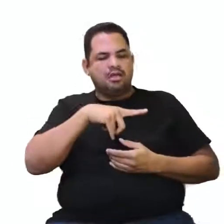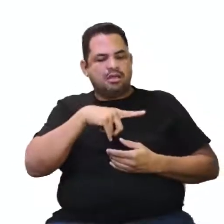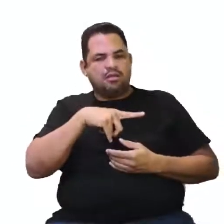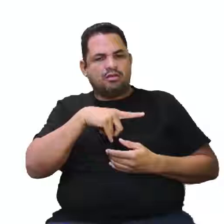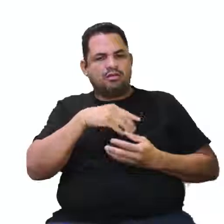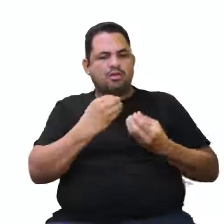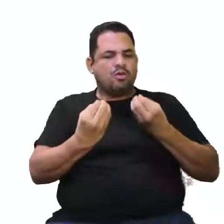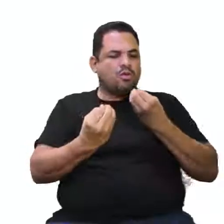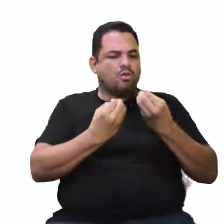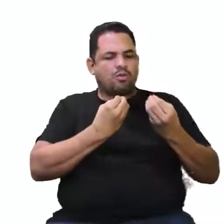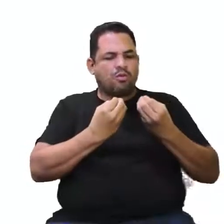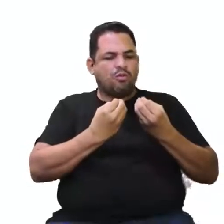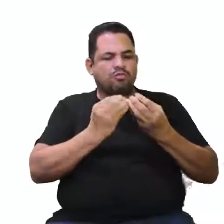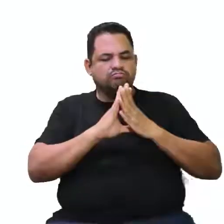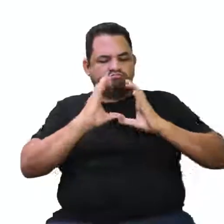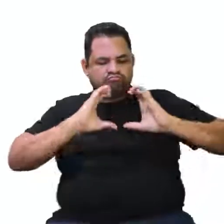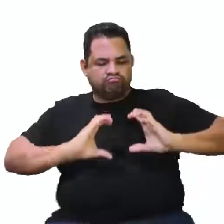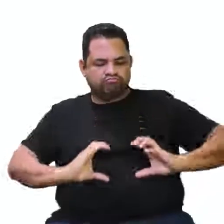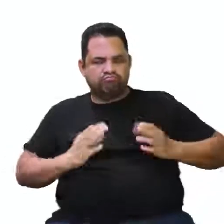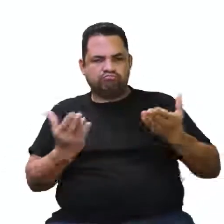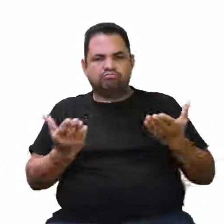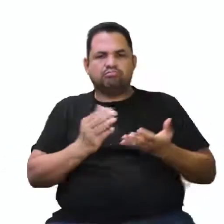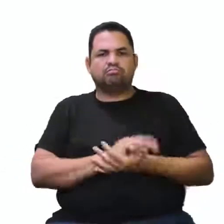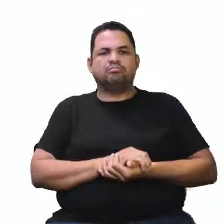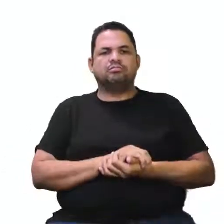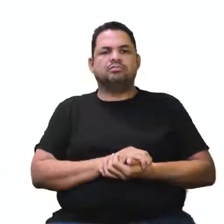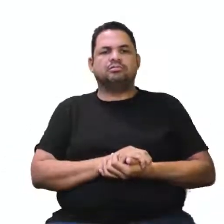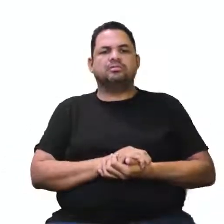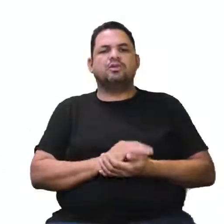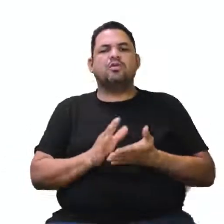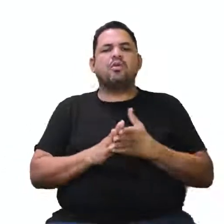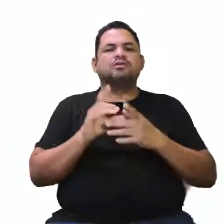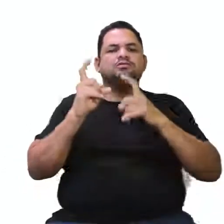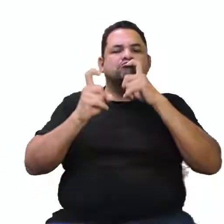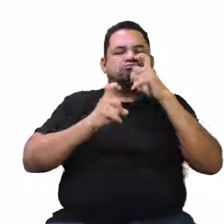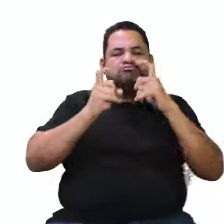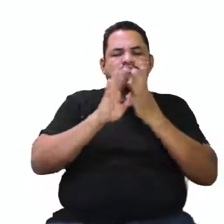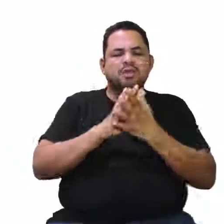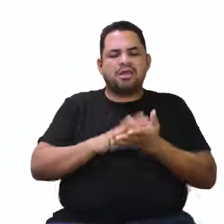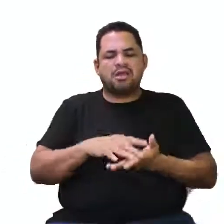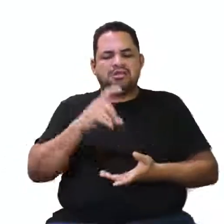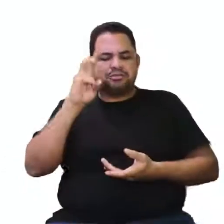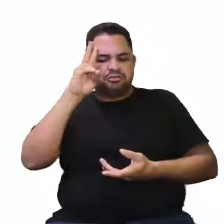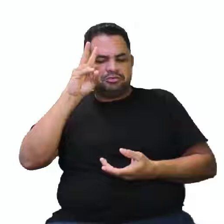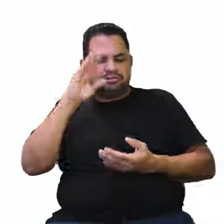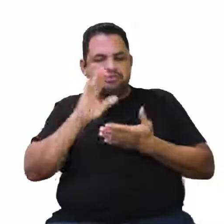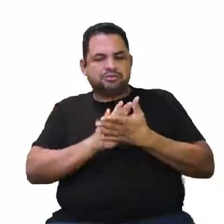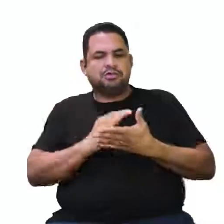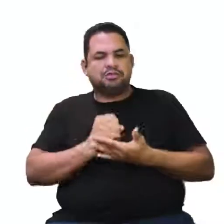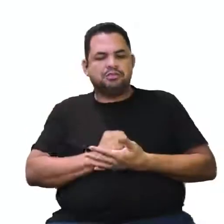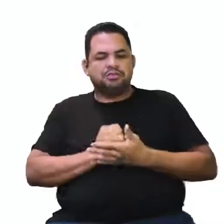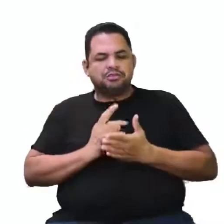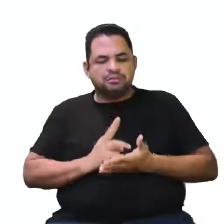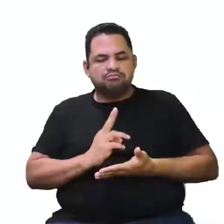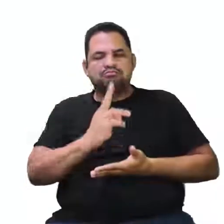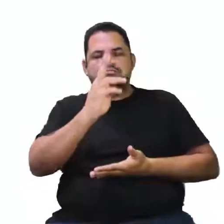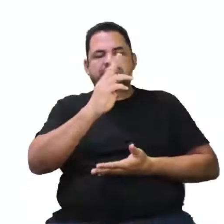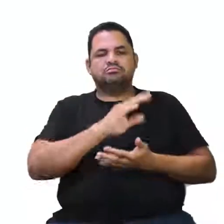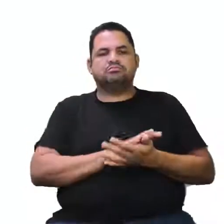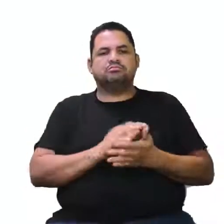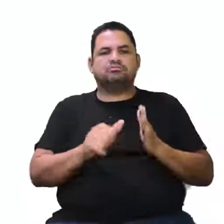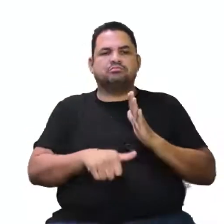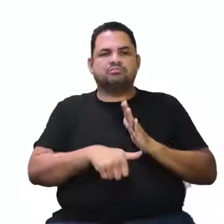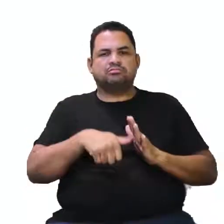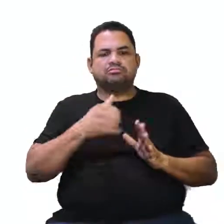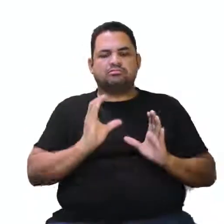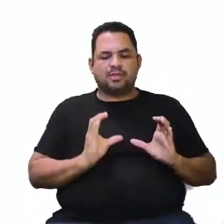né? Como que ele se comporta em relação a isso, né? Que expressões, que histórias que eu carrego. Então, esse